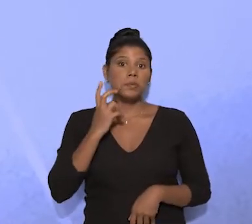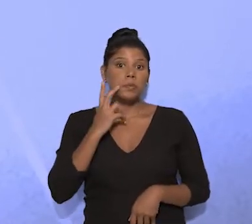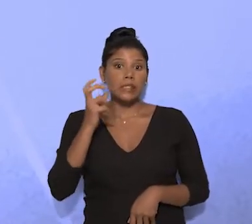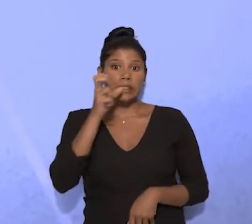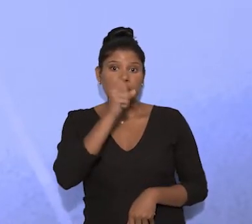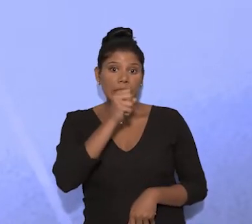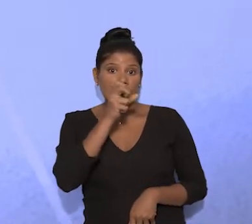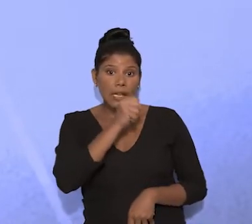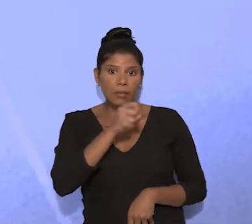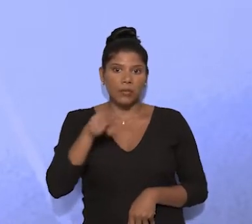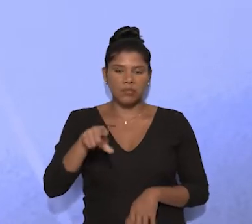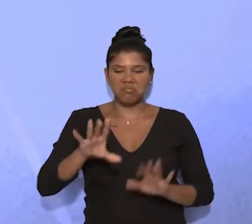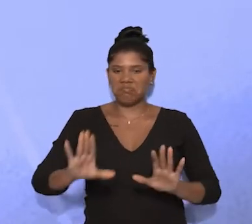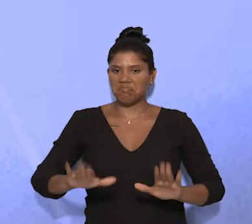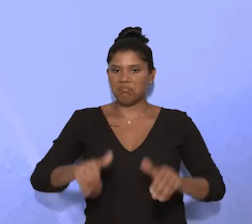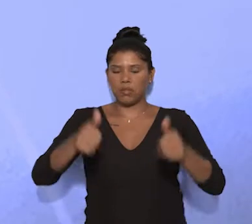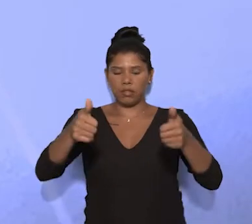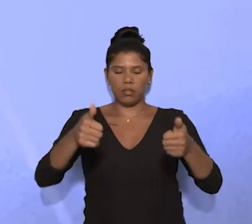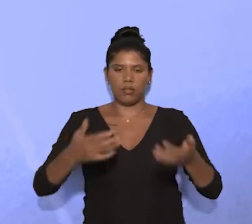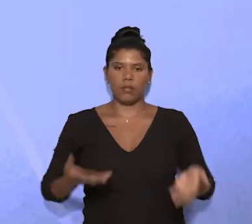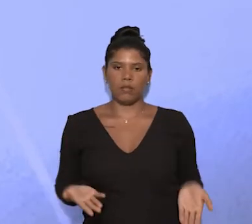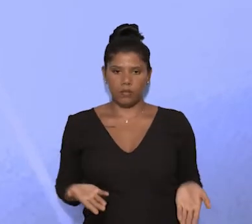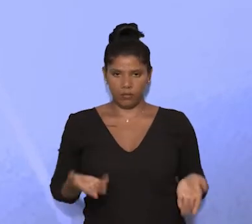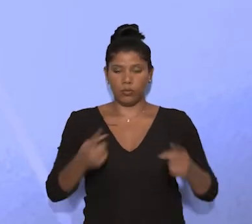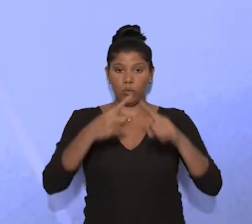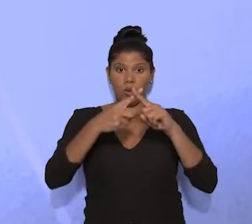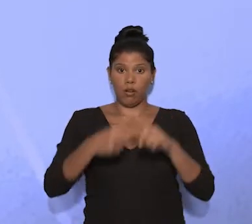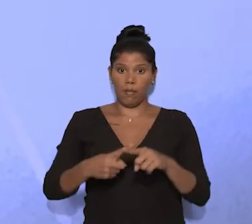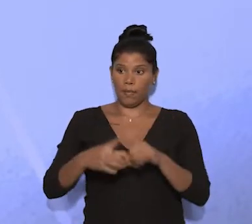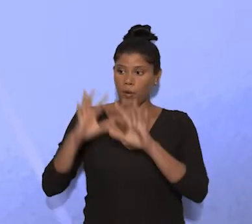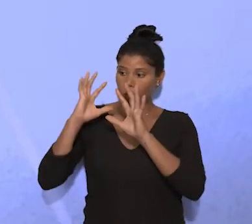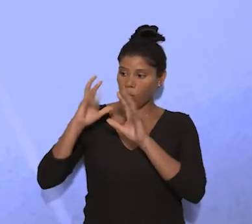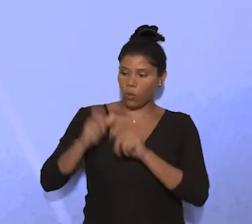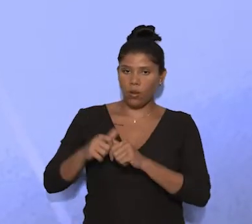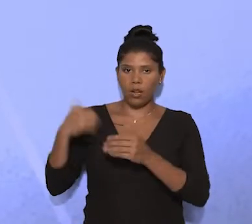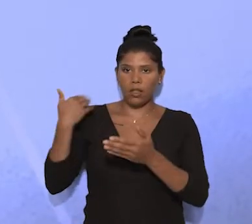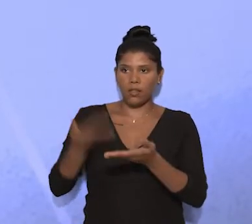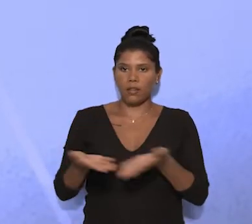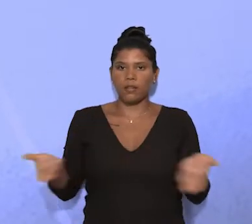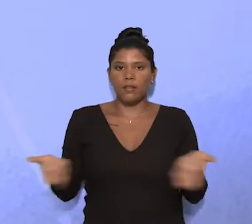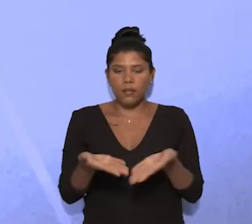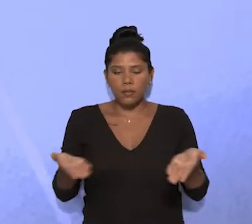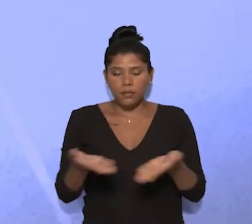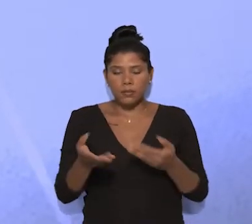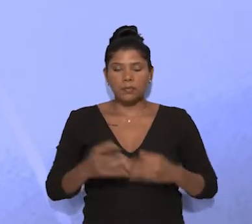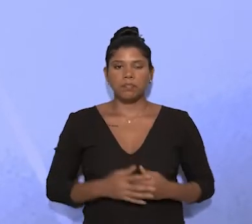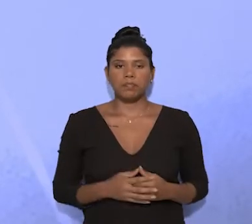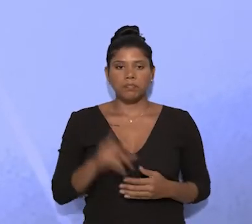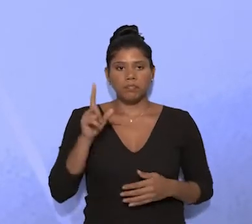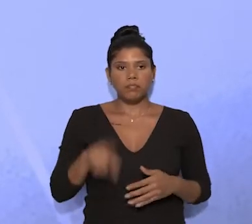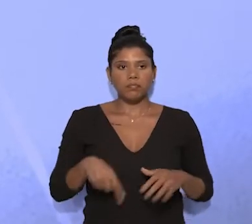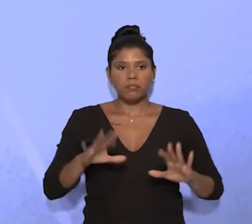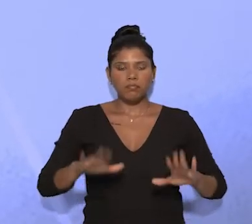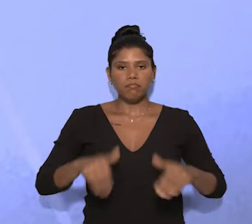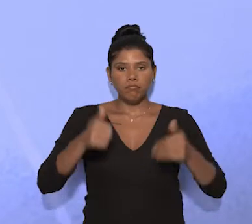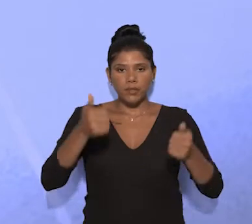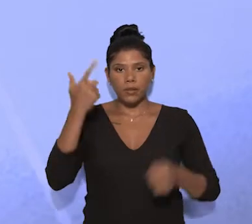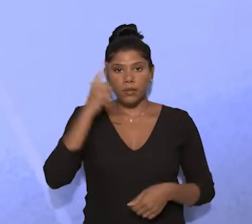talvez tenha sido a mais meritória do campeonato até aqui, das quatro que ele venceu. Acho que foi a vitória mais contundente,